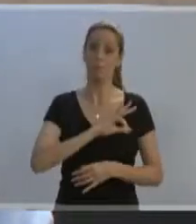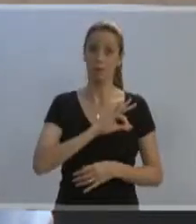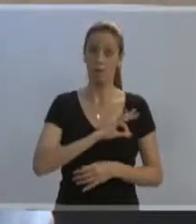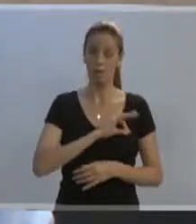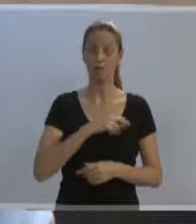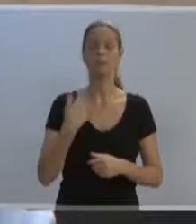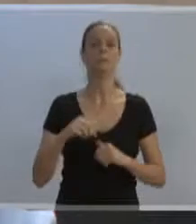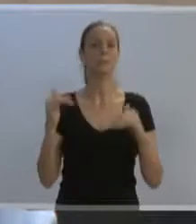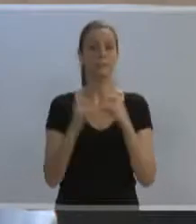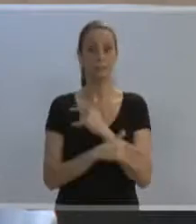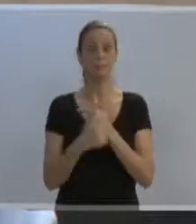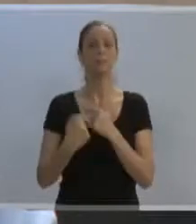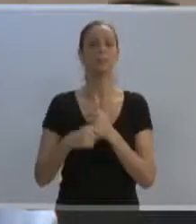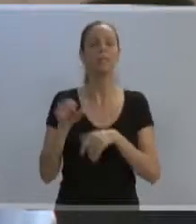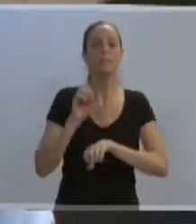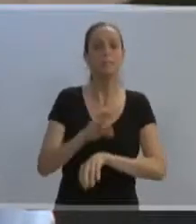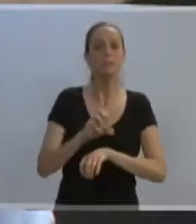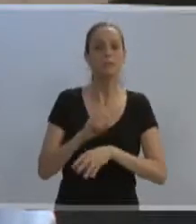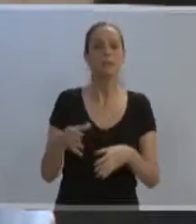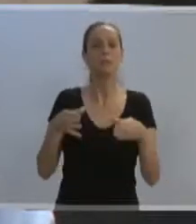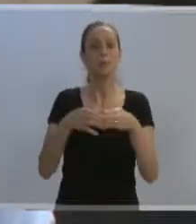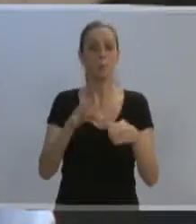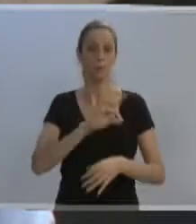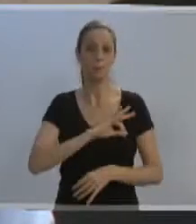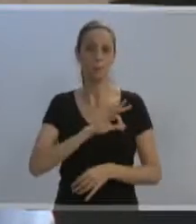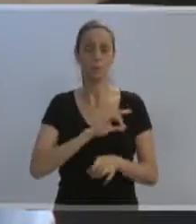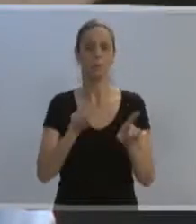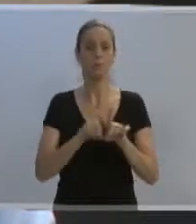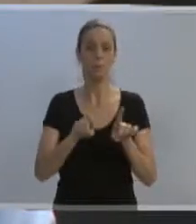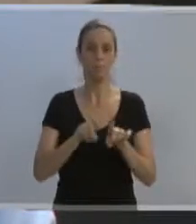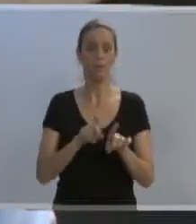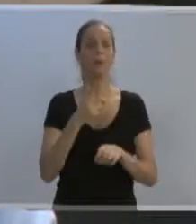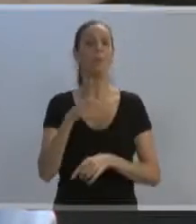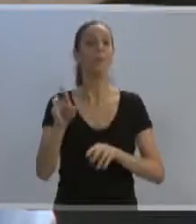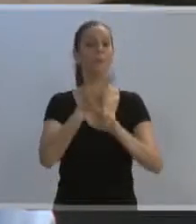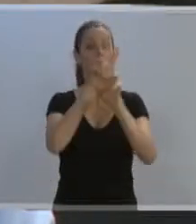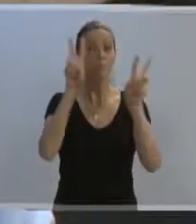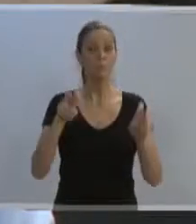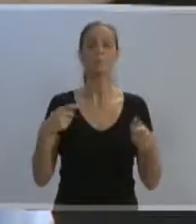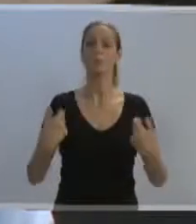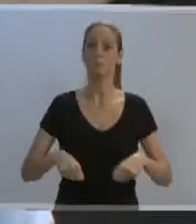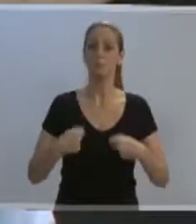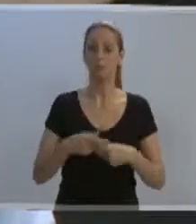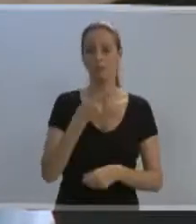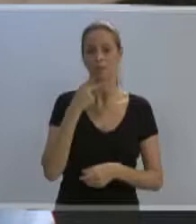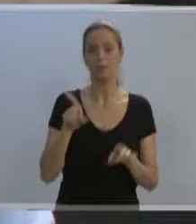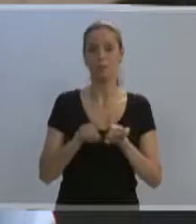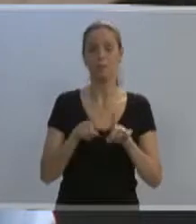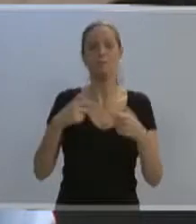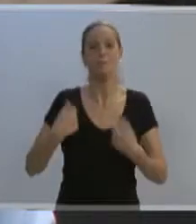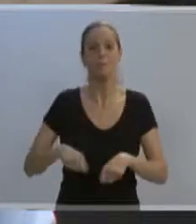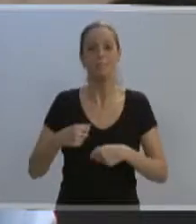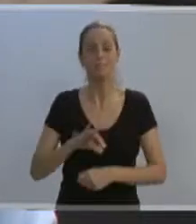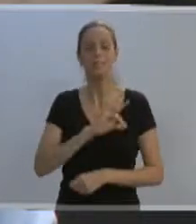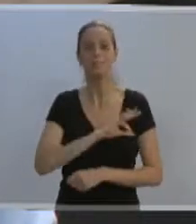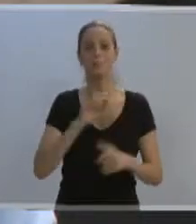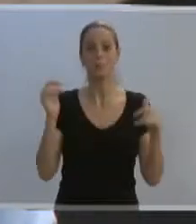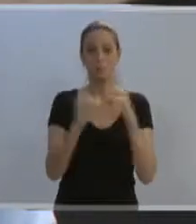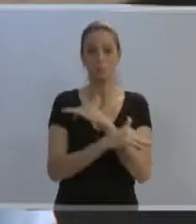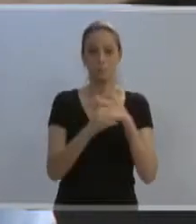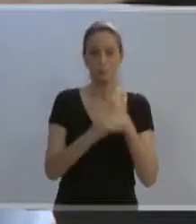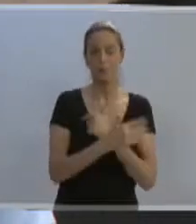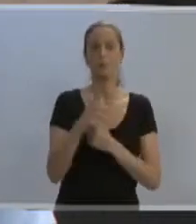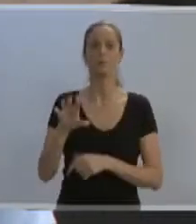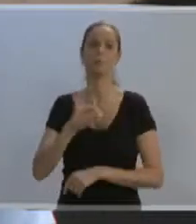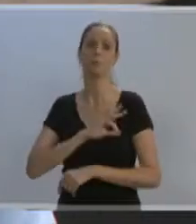que nós temos que fazer uma reciclagem é importante isso é um outro assunto que eu quero tocar aqui que é realmente a questão da guarda municipal versus a guarda de trânsito